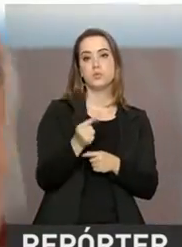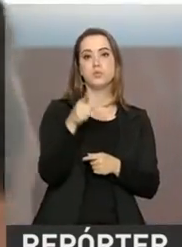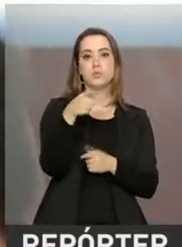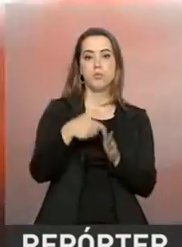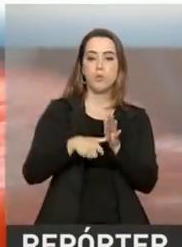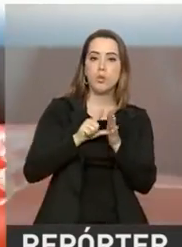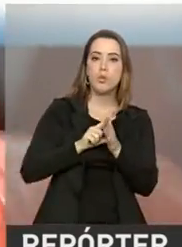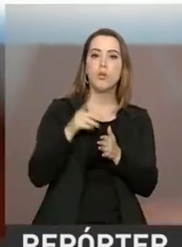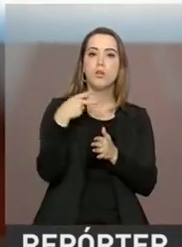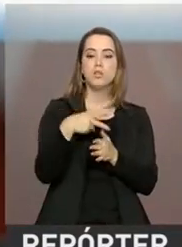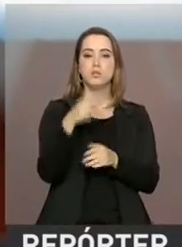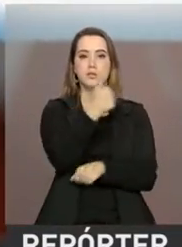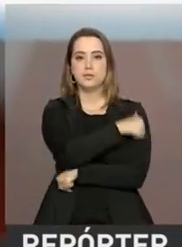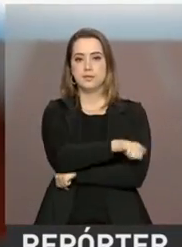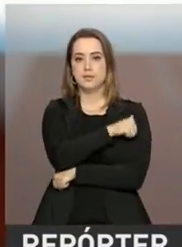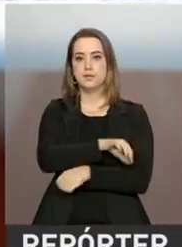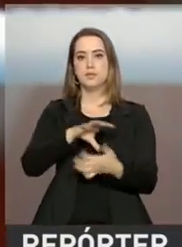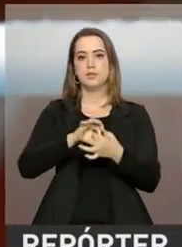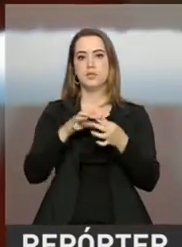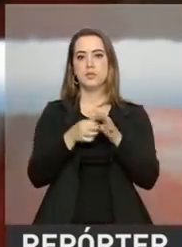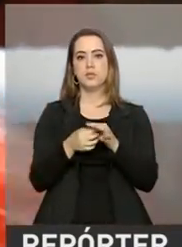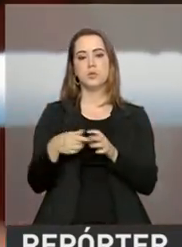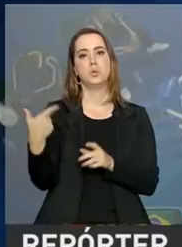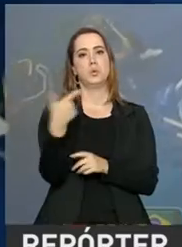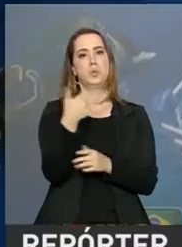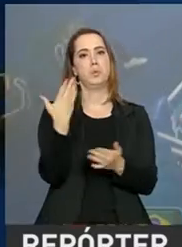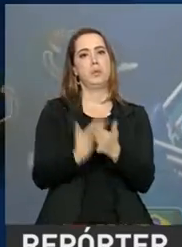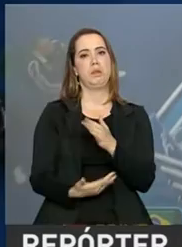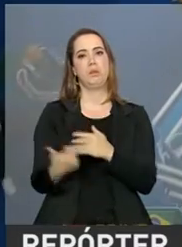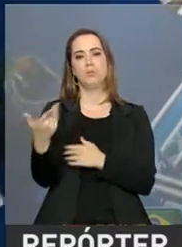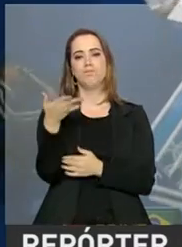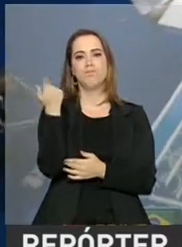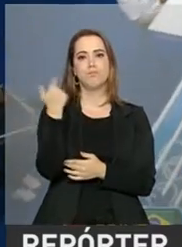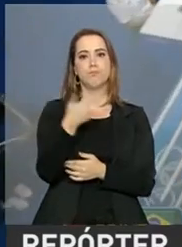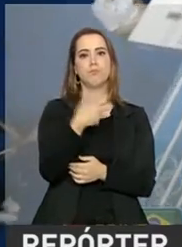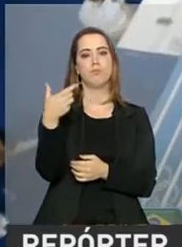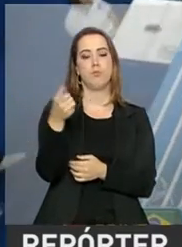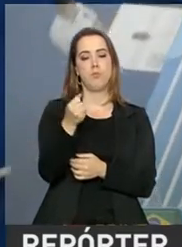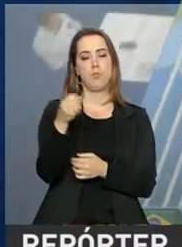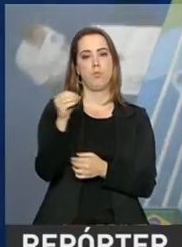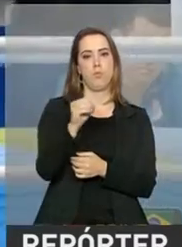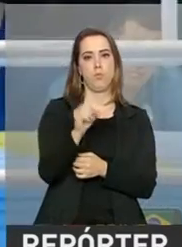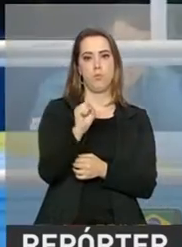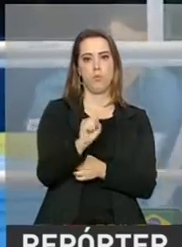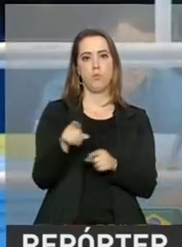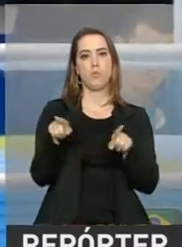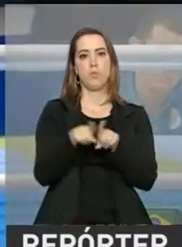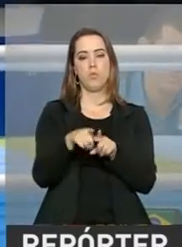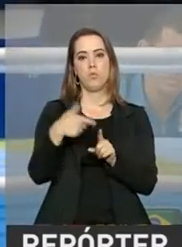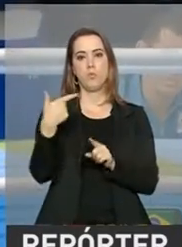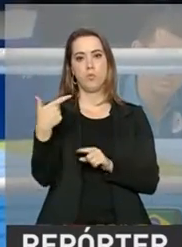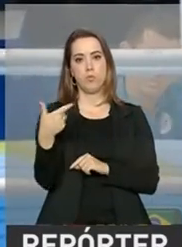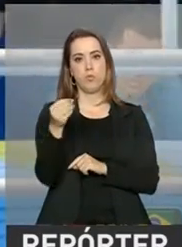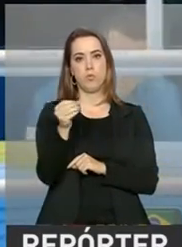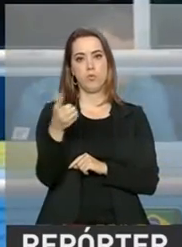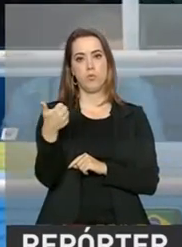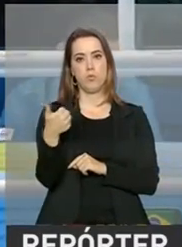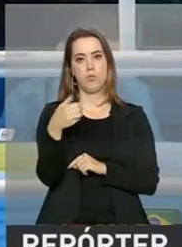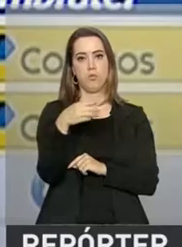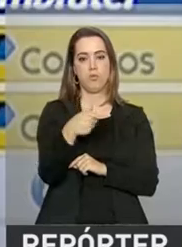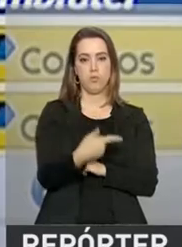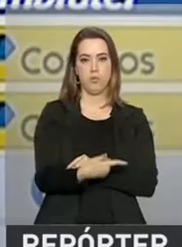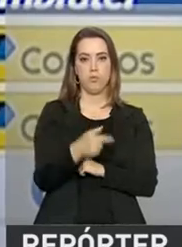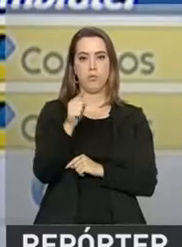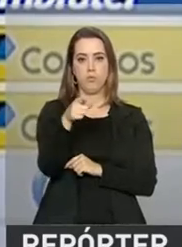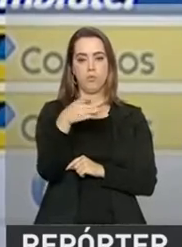história no Rio de Janeiro, o atleta sofreu 2 eliminações precoces nas Olimpíadas de Pequim em 2008 e de Londres em